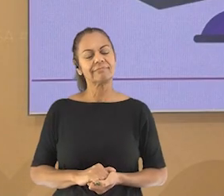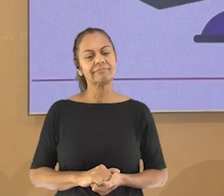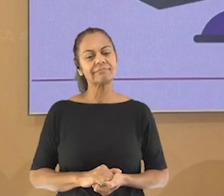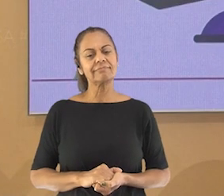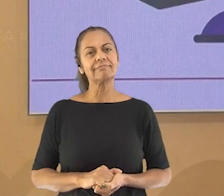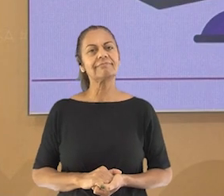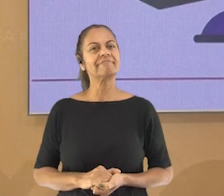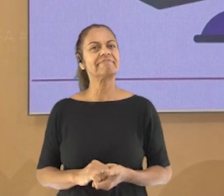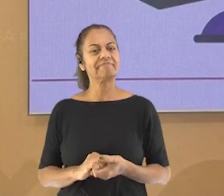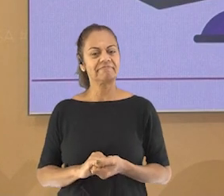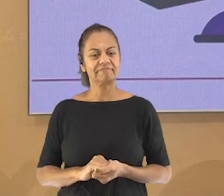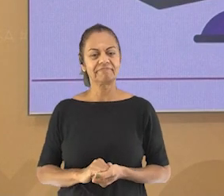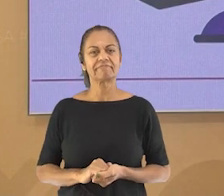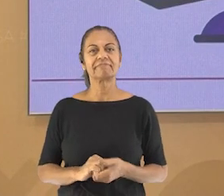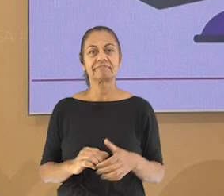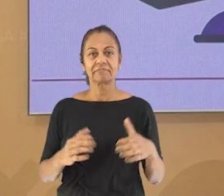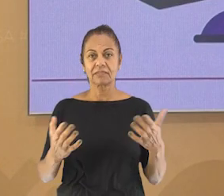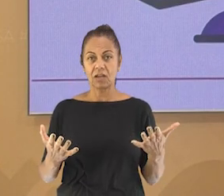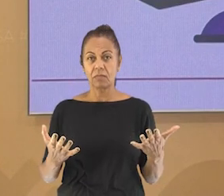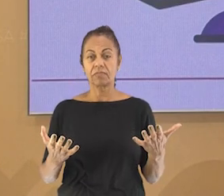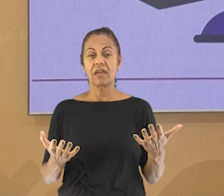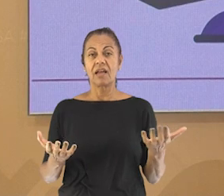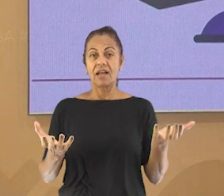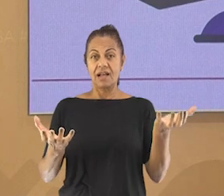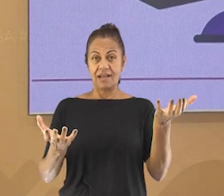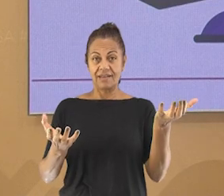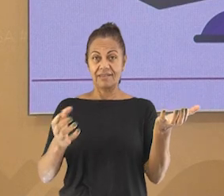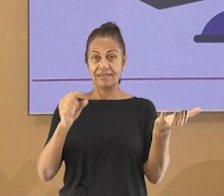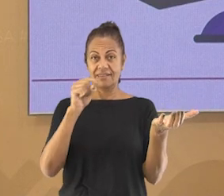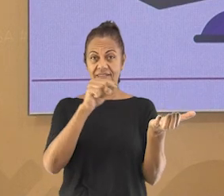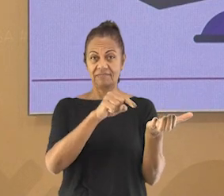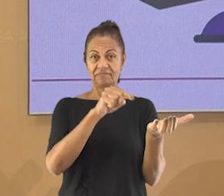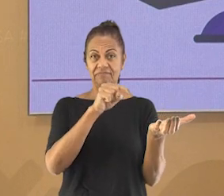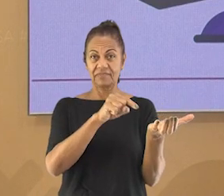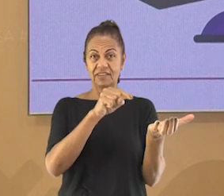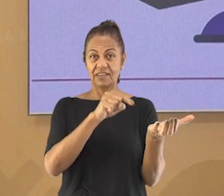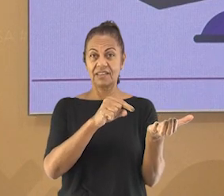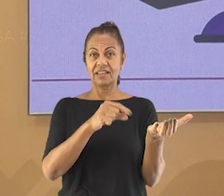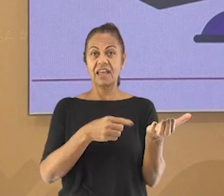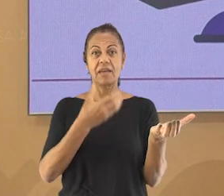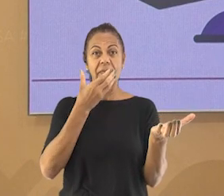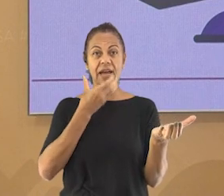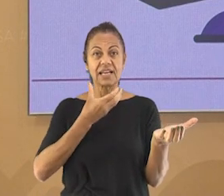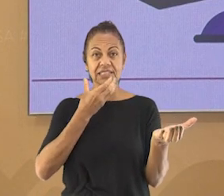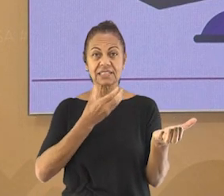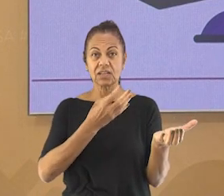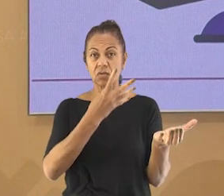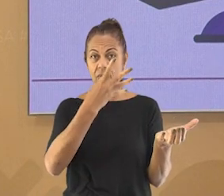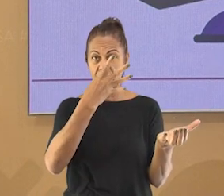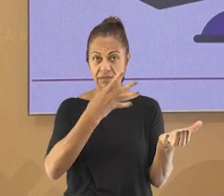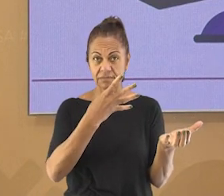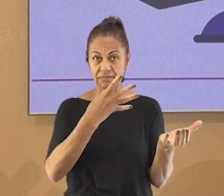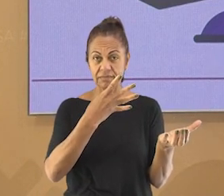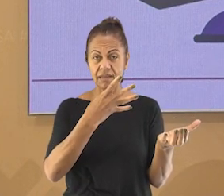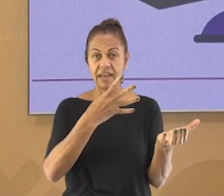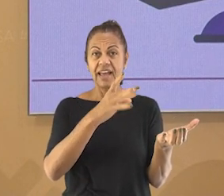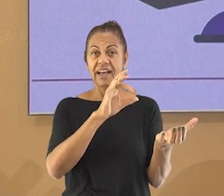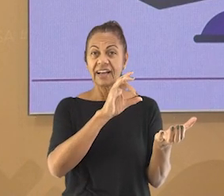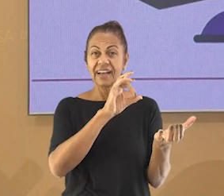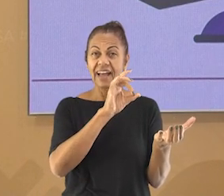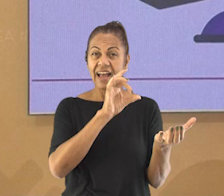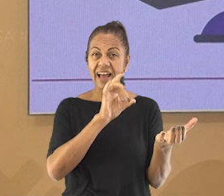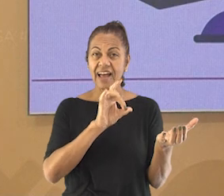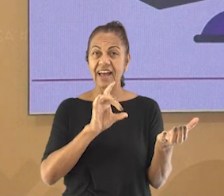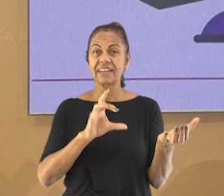Vamos lá? Do lado esquerdo da balança, nós temos 4 maçãs, certo? Cada maçã tem massa